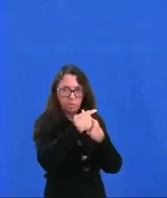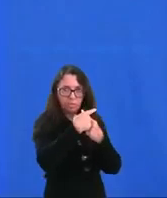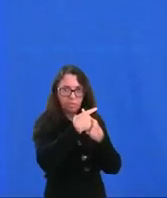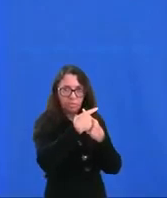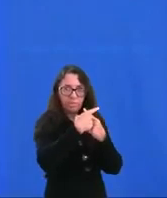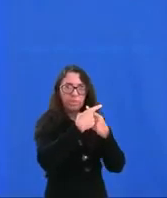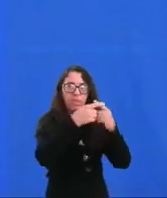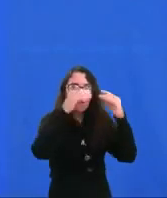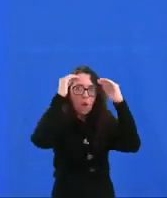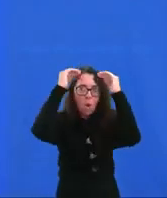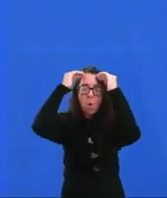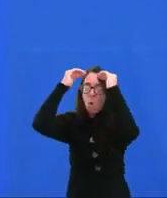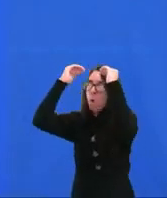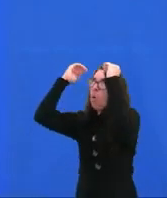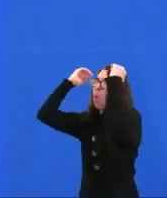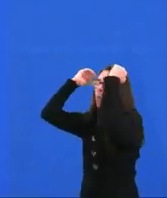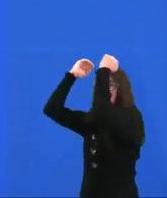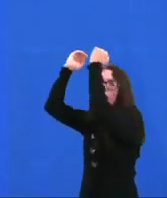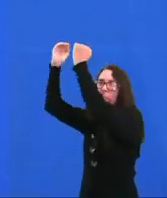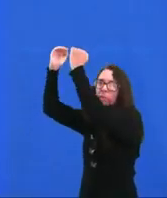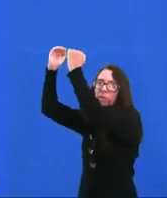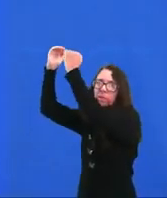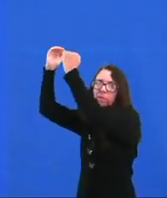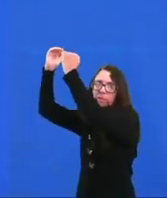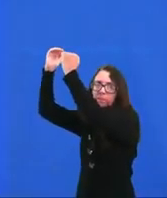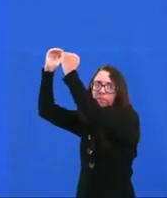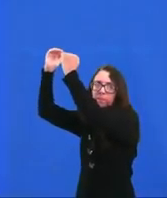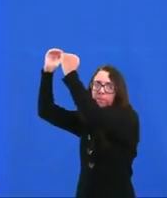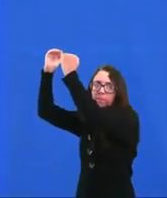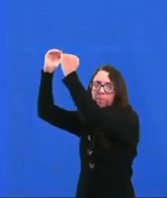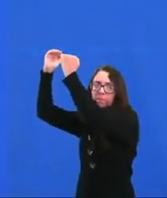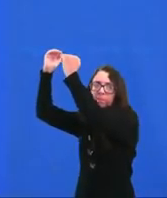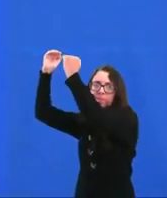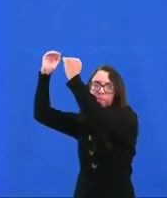é a servidão.